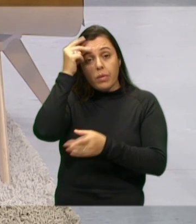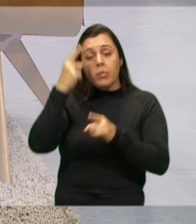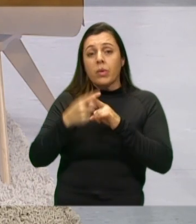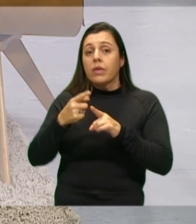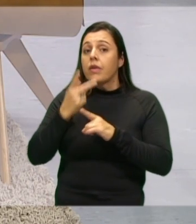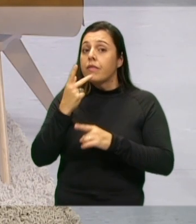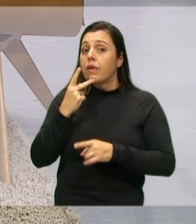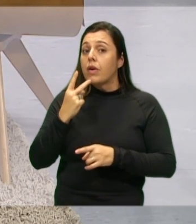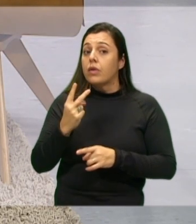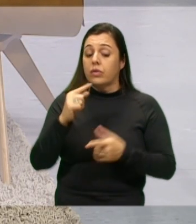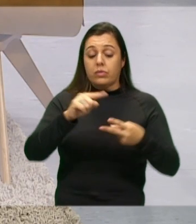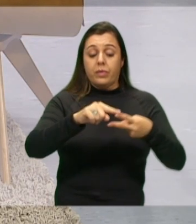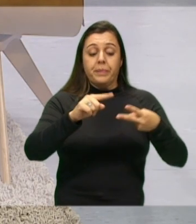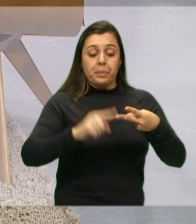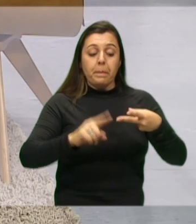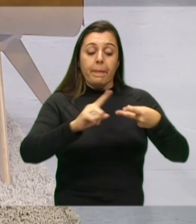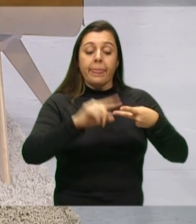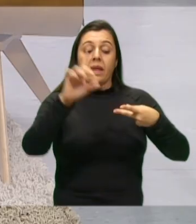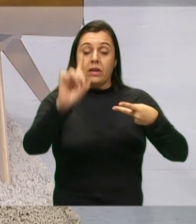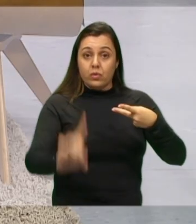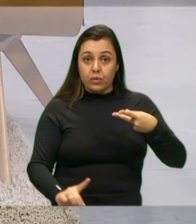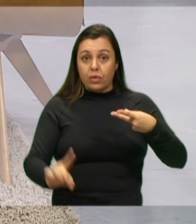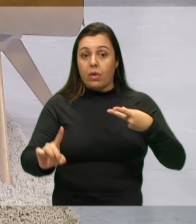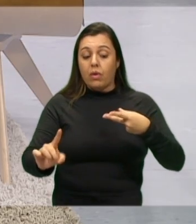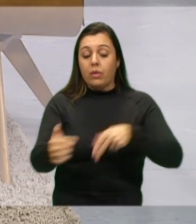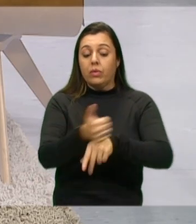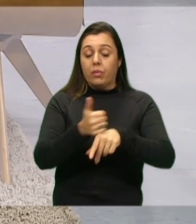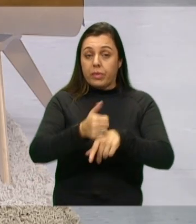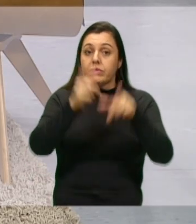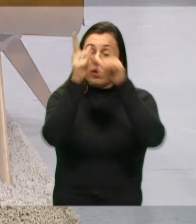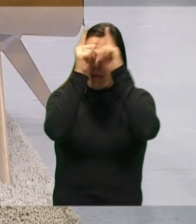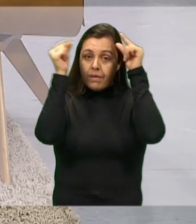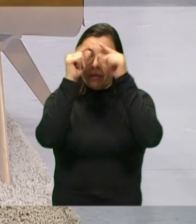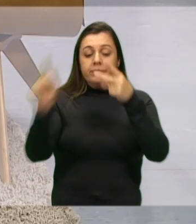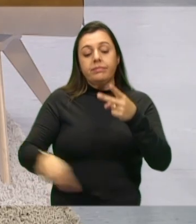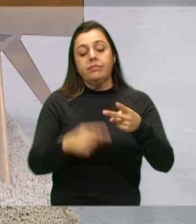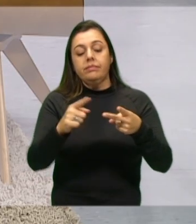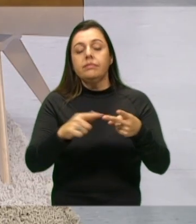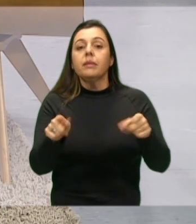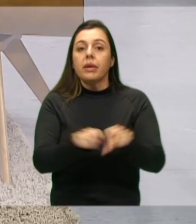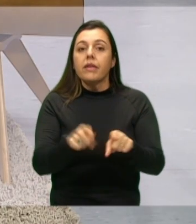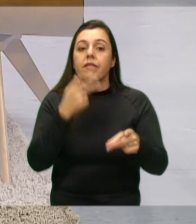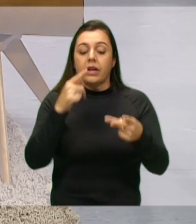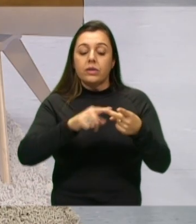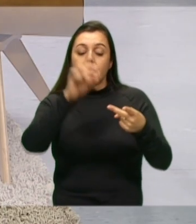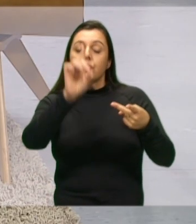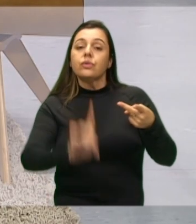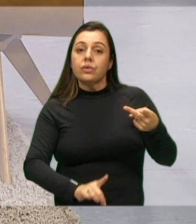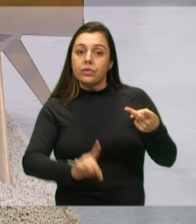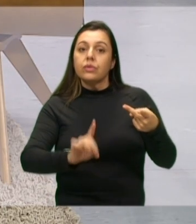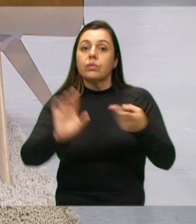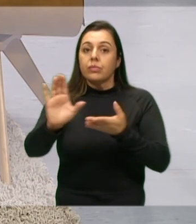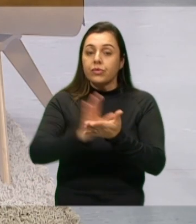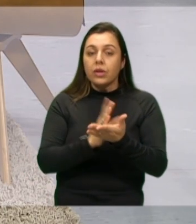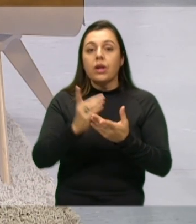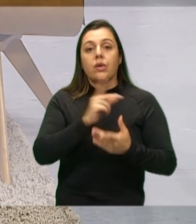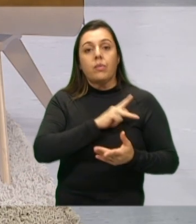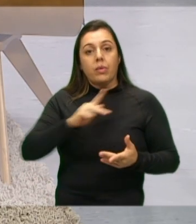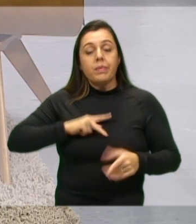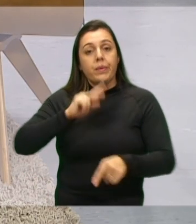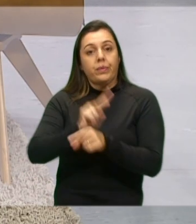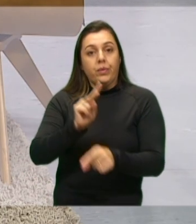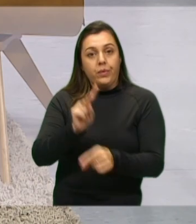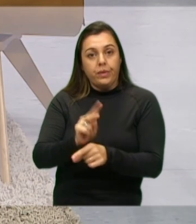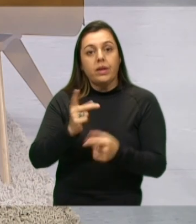nós estamos falando de dois pontos. O direito dos trabalhadores da enfermagem e estamos falando do direito do recurso público, do cuidado